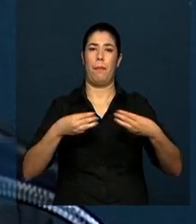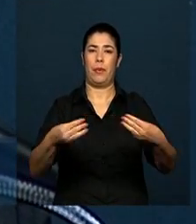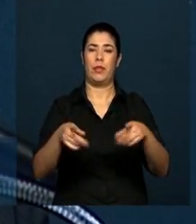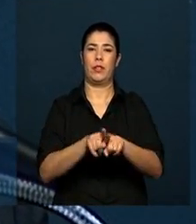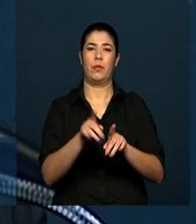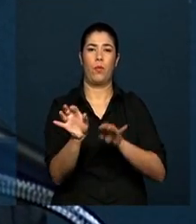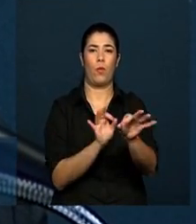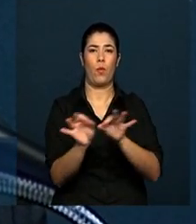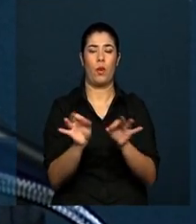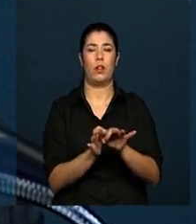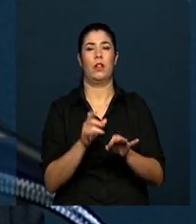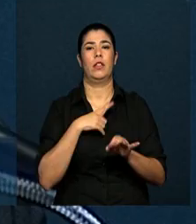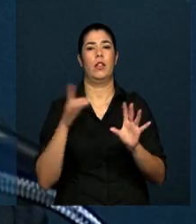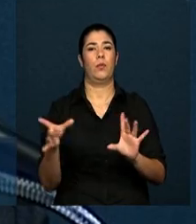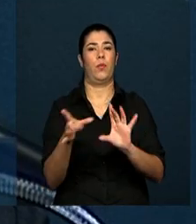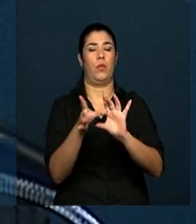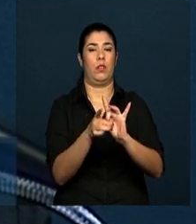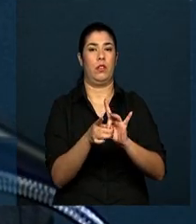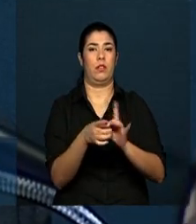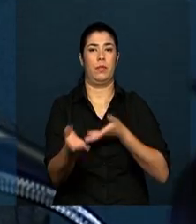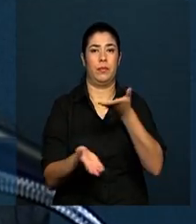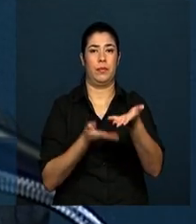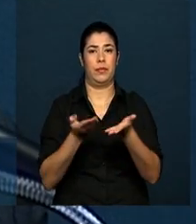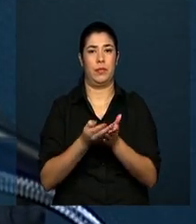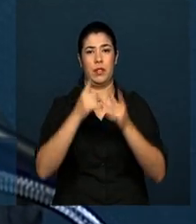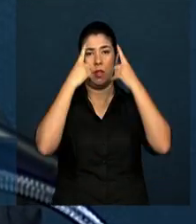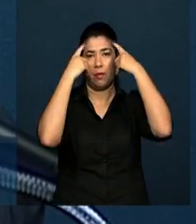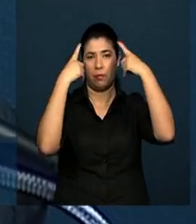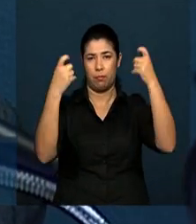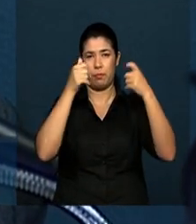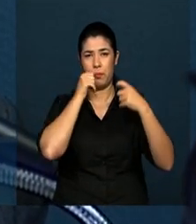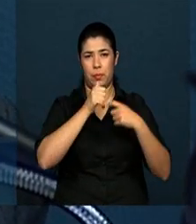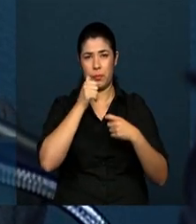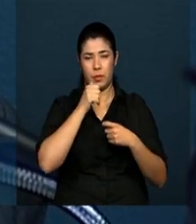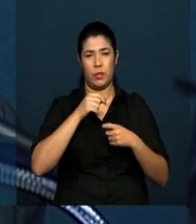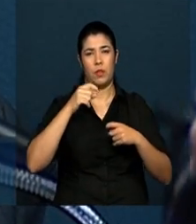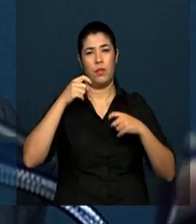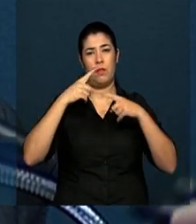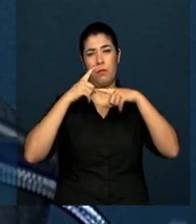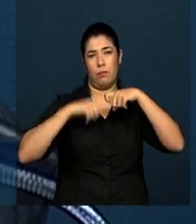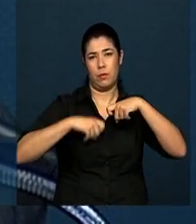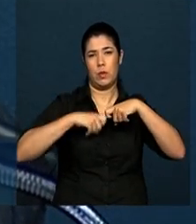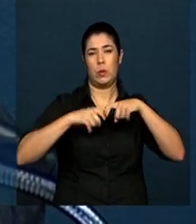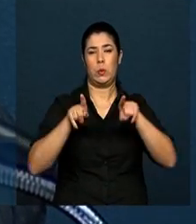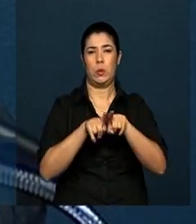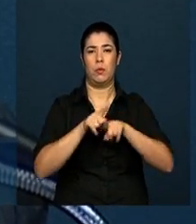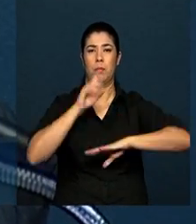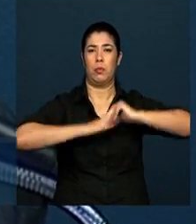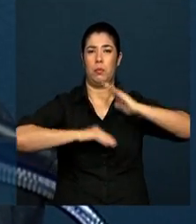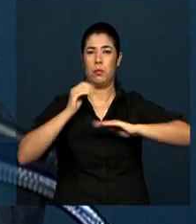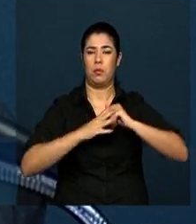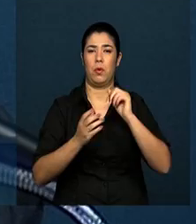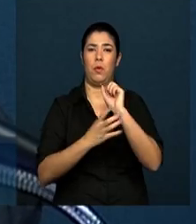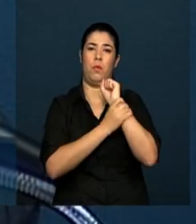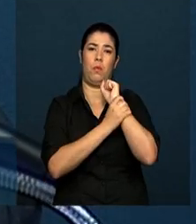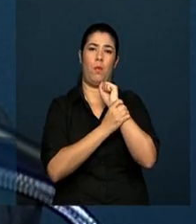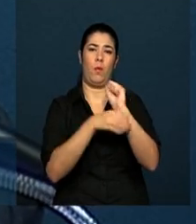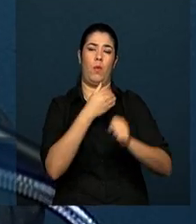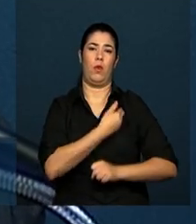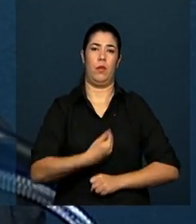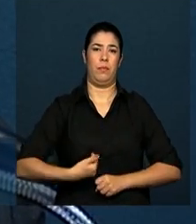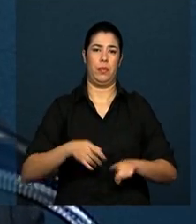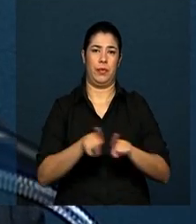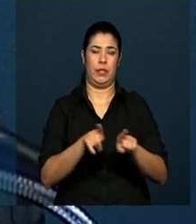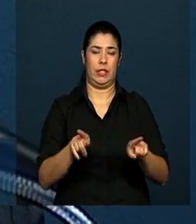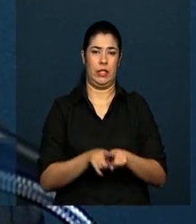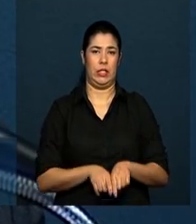para a organização e integração do atendimento às vítimas de violência sexual pelos profissionais de segurança pública e